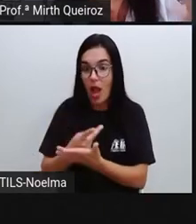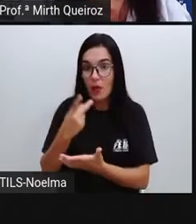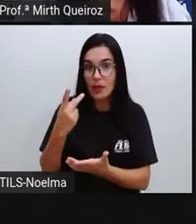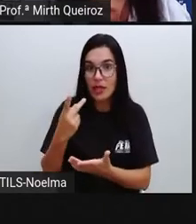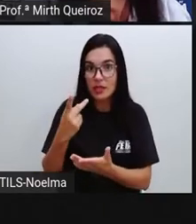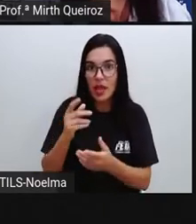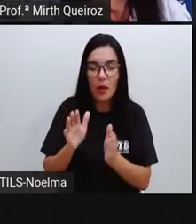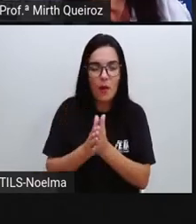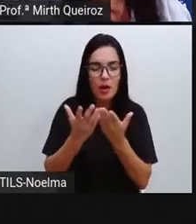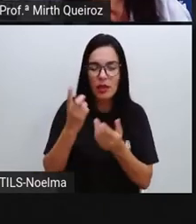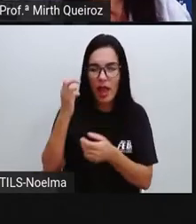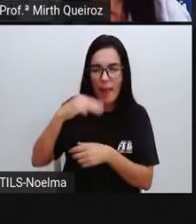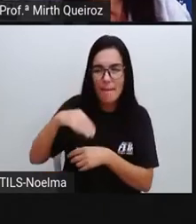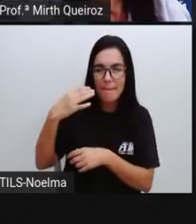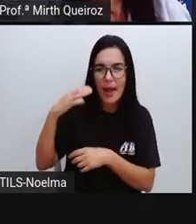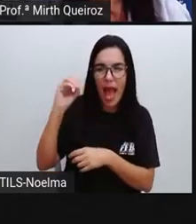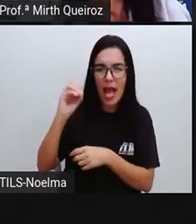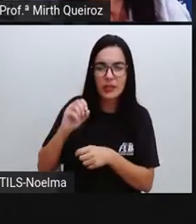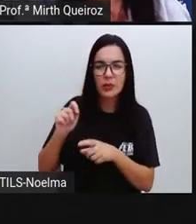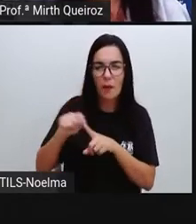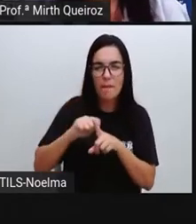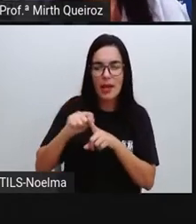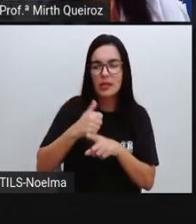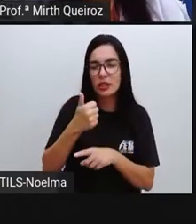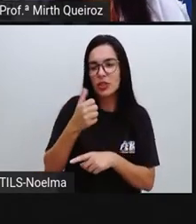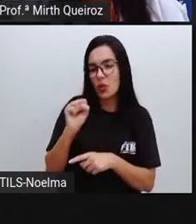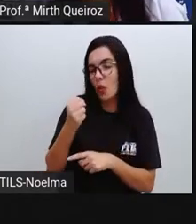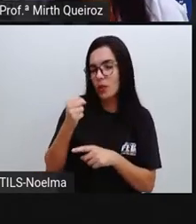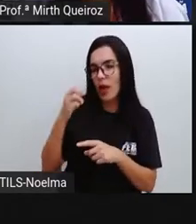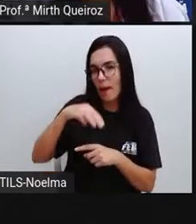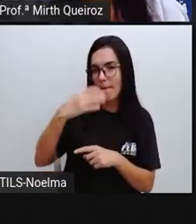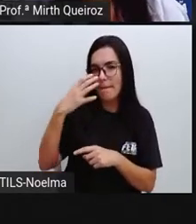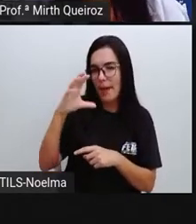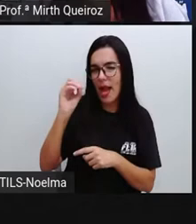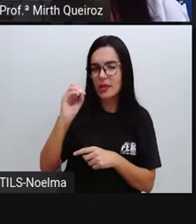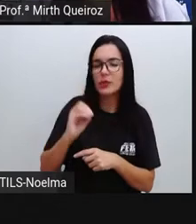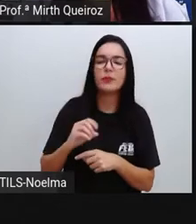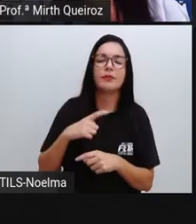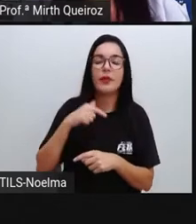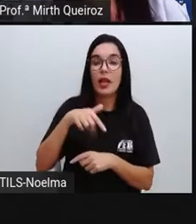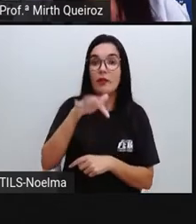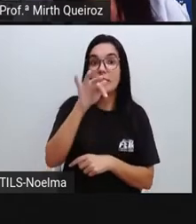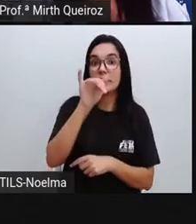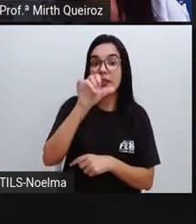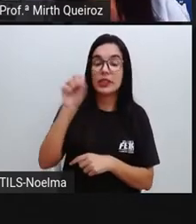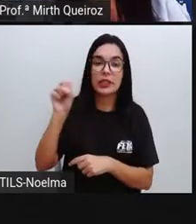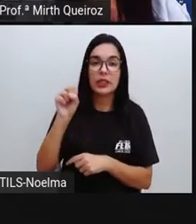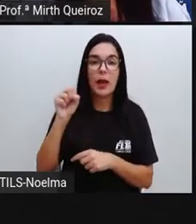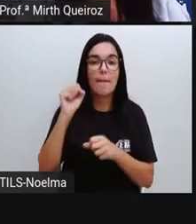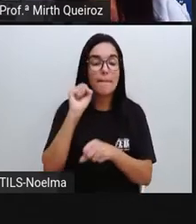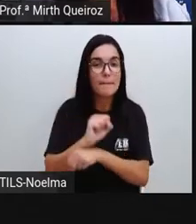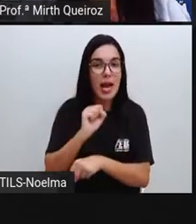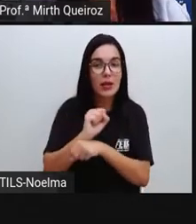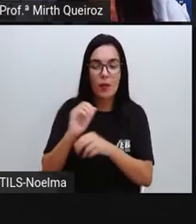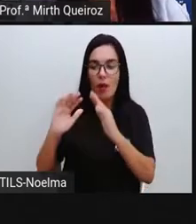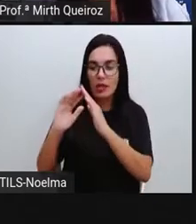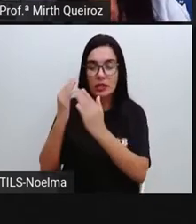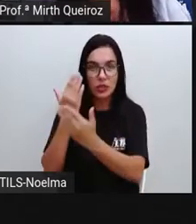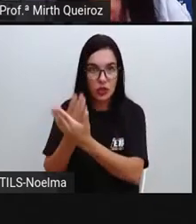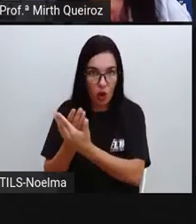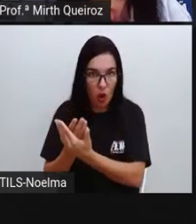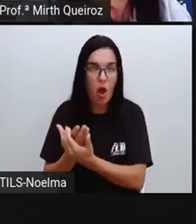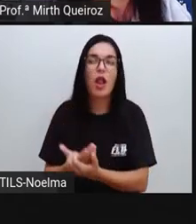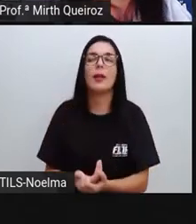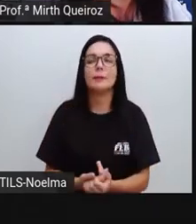lá quando em março, lá mais ou menos no dia 18 de março, né? Para nós aqui em Feira de Santana, a gente parou, as escolas pararam,